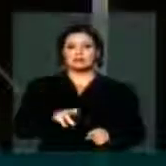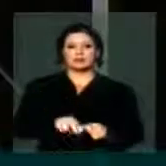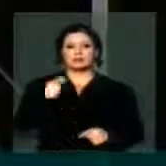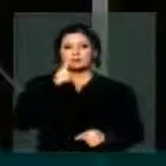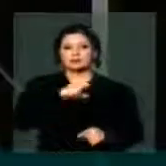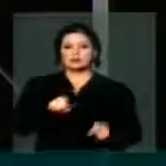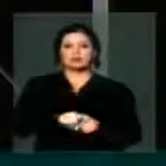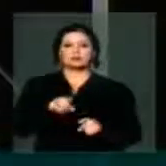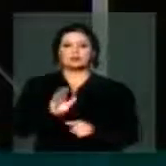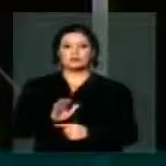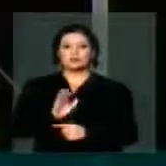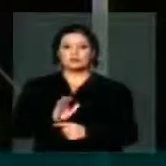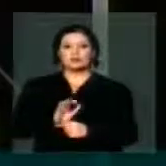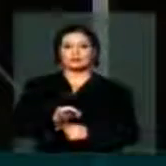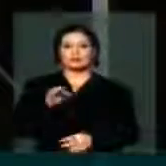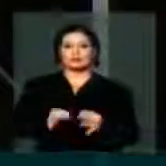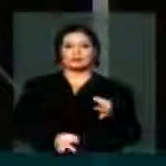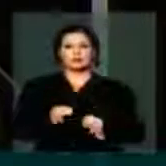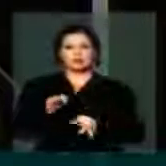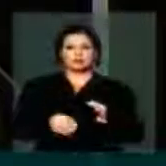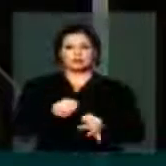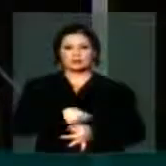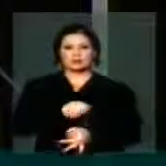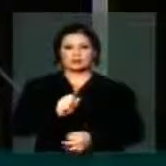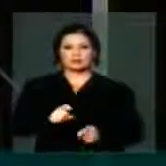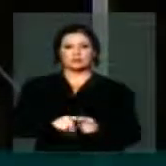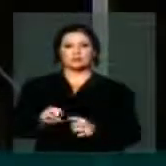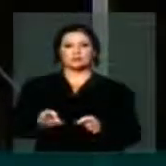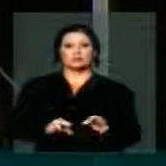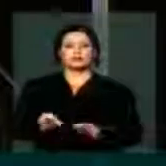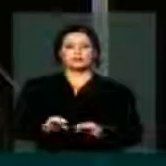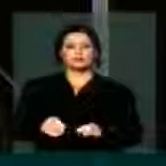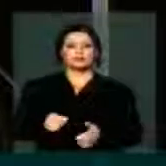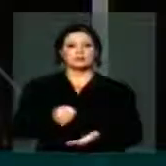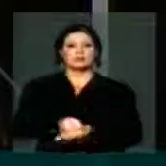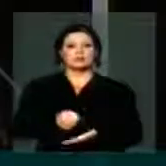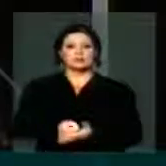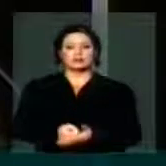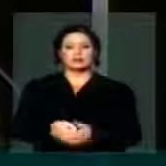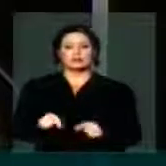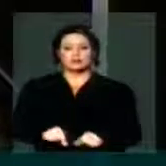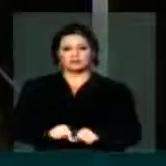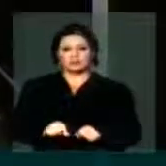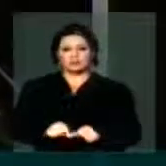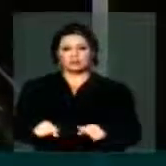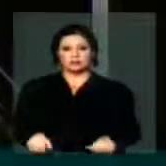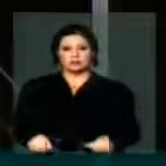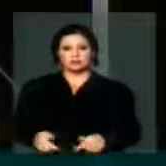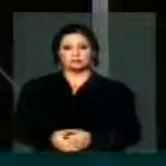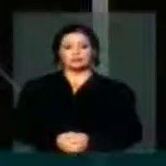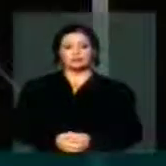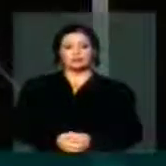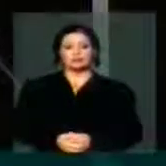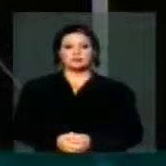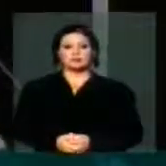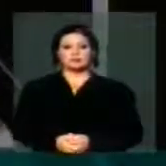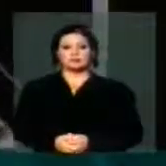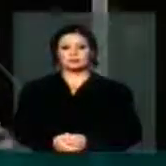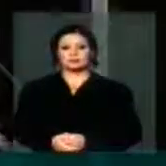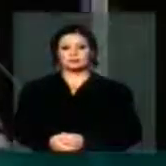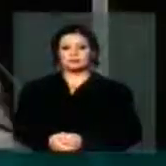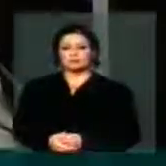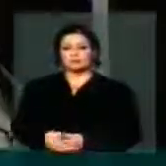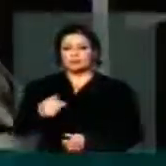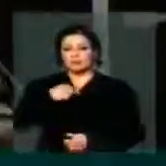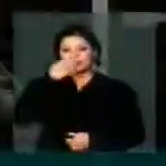cria condições para a justiça fiscal, um dos eixos do mandato que exerço nesta casa, senhor presidente. Mas para concluir, senhor